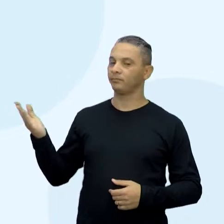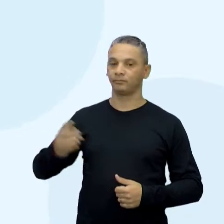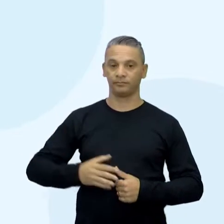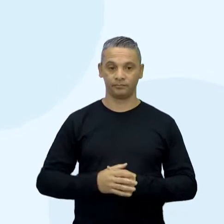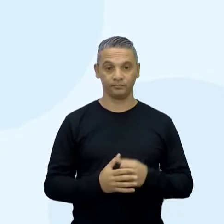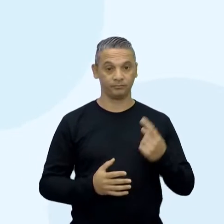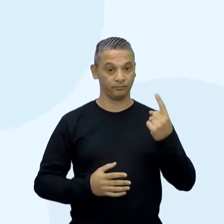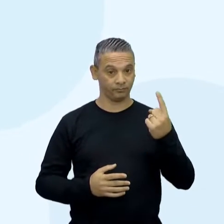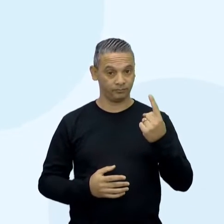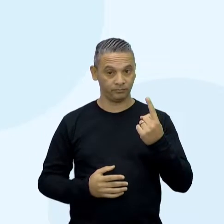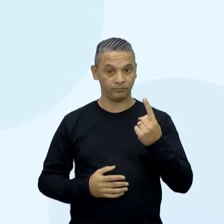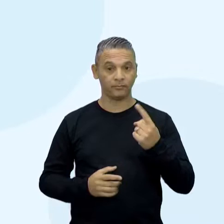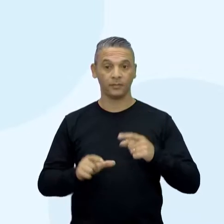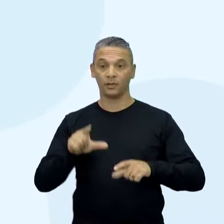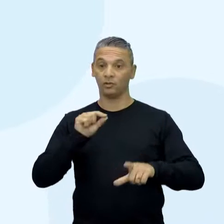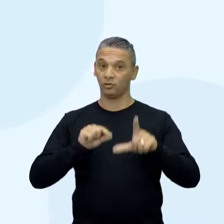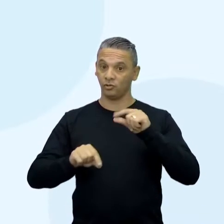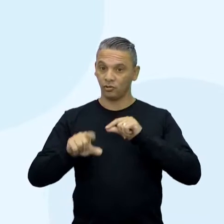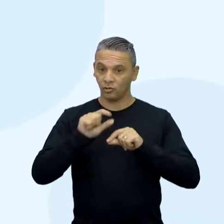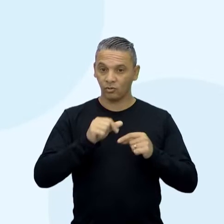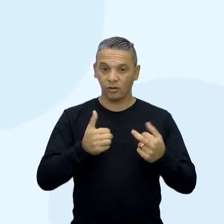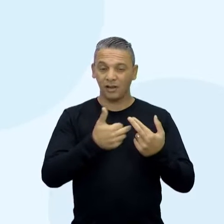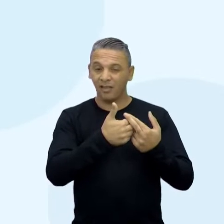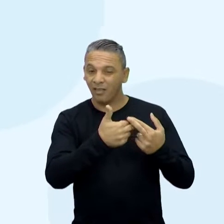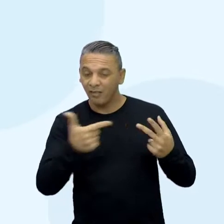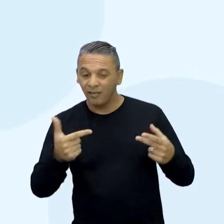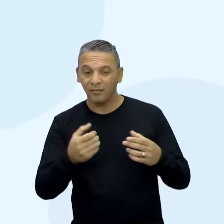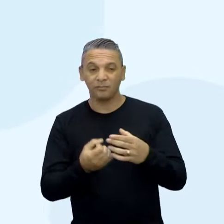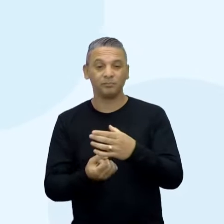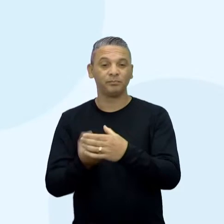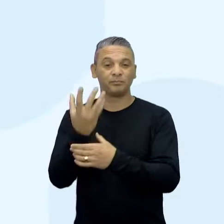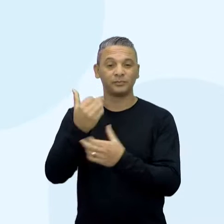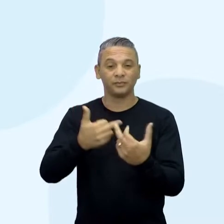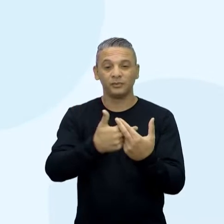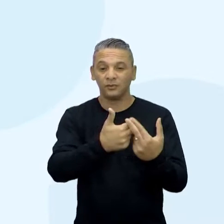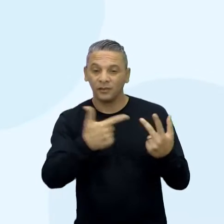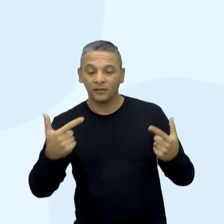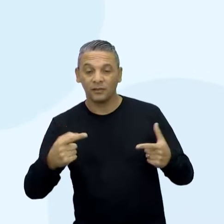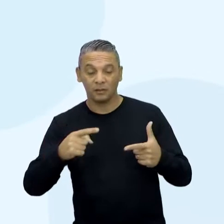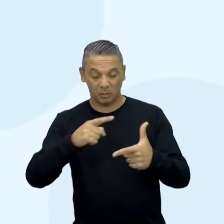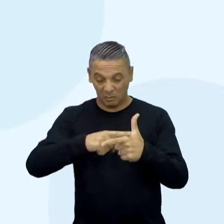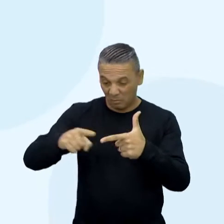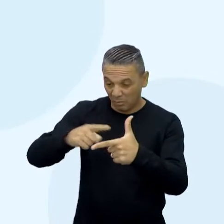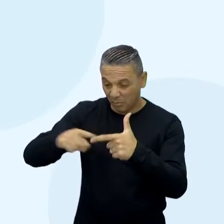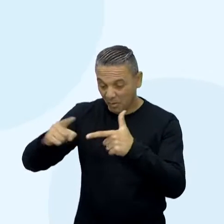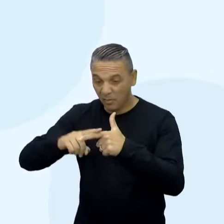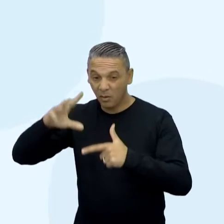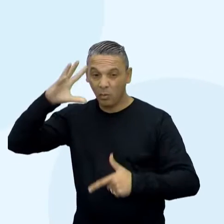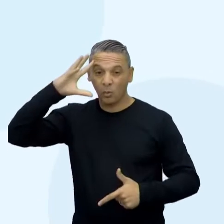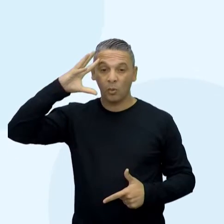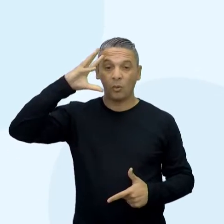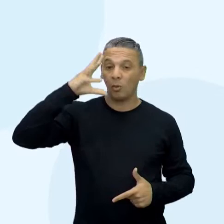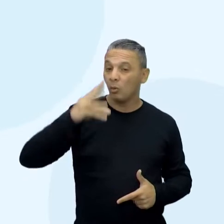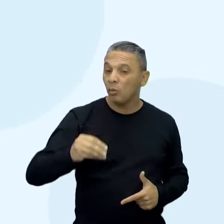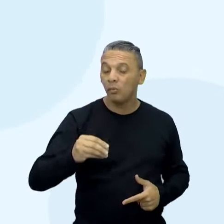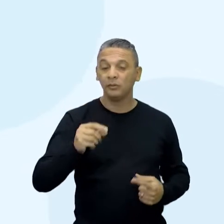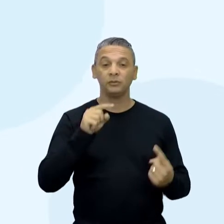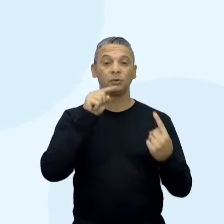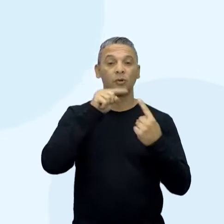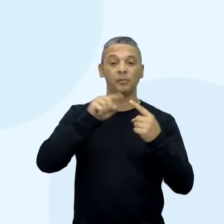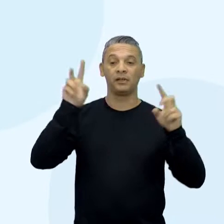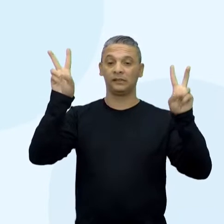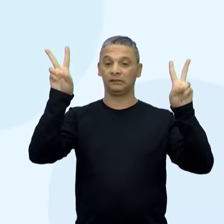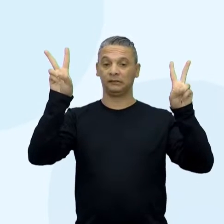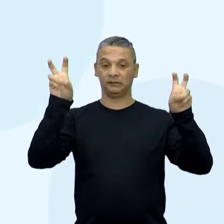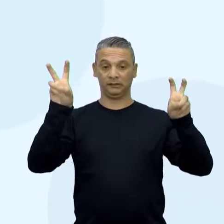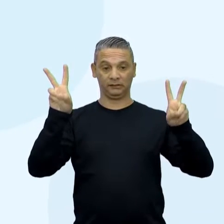1. Selecionar e mobilizar intencionalmente recursos criativos para resolver problemas reais relacionados a